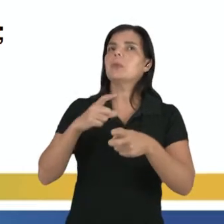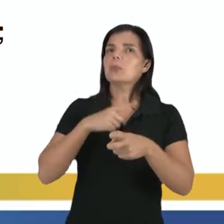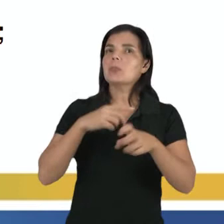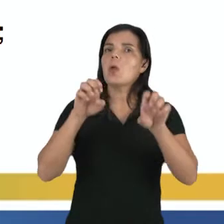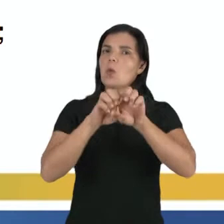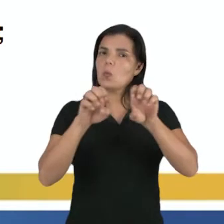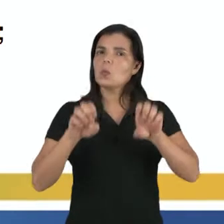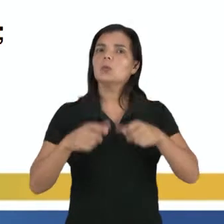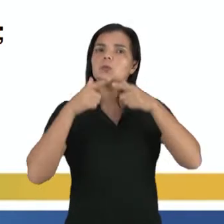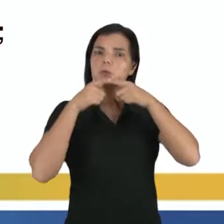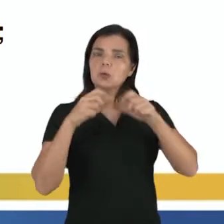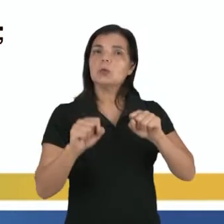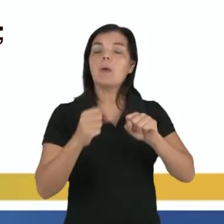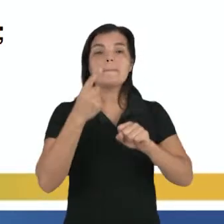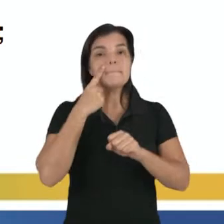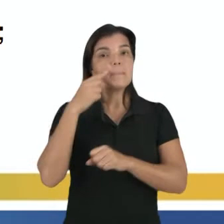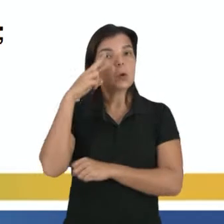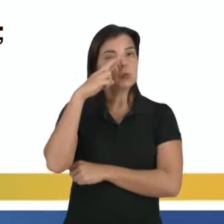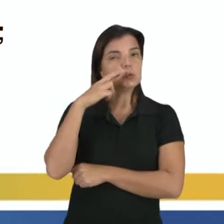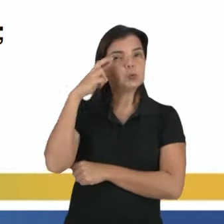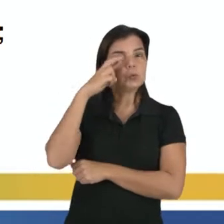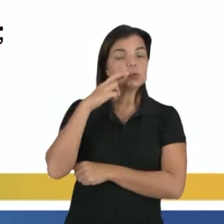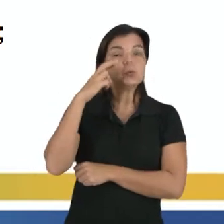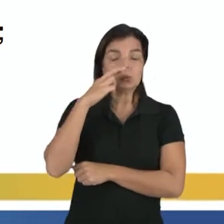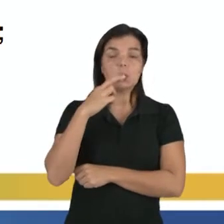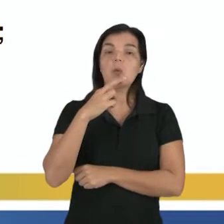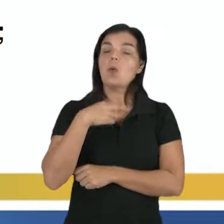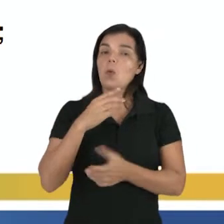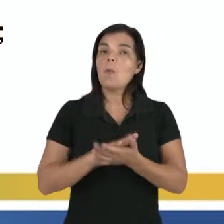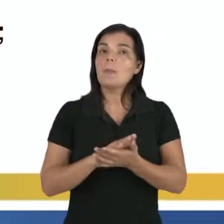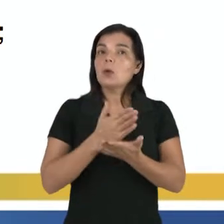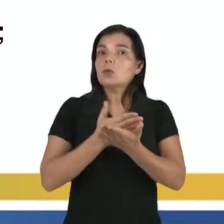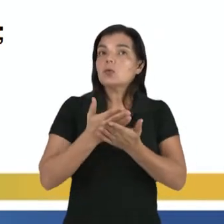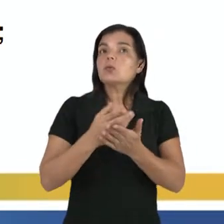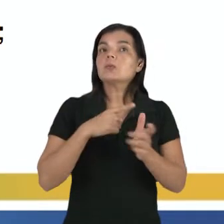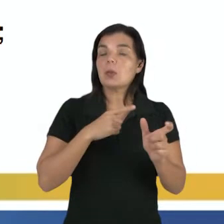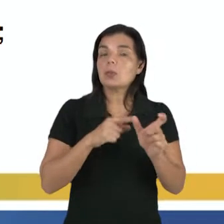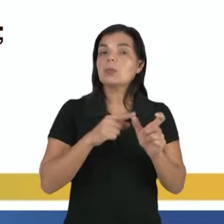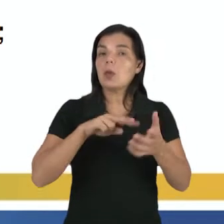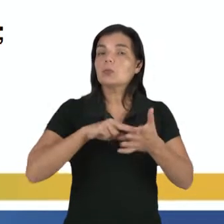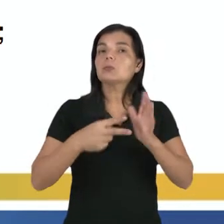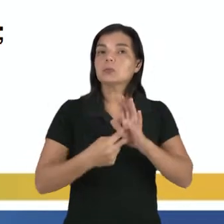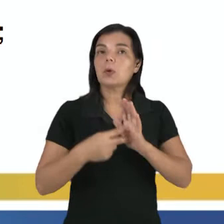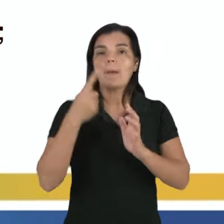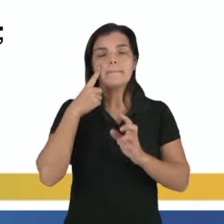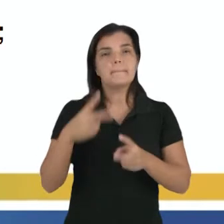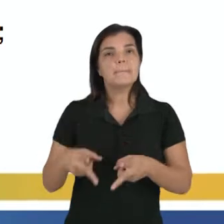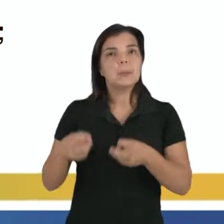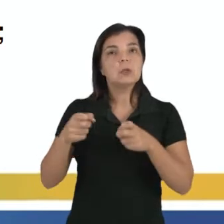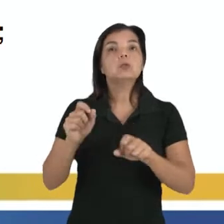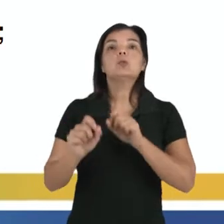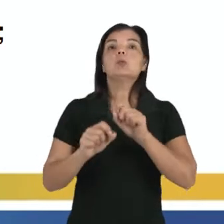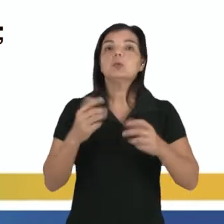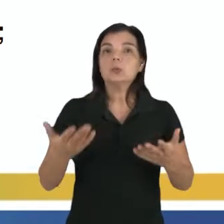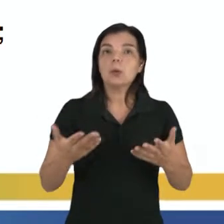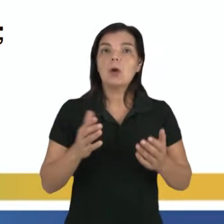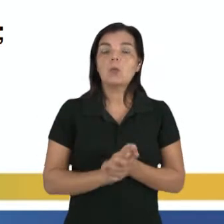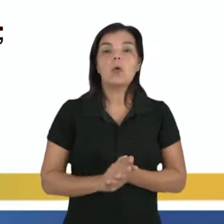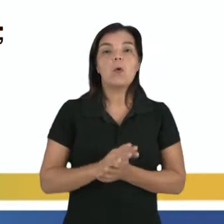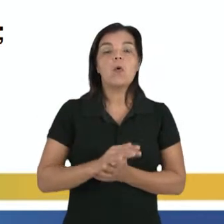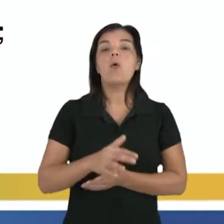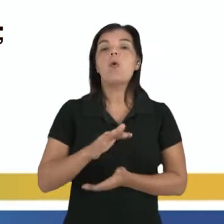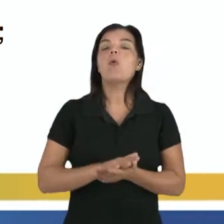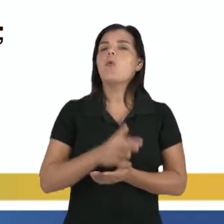estrutura linguística que deve ser observada para que os enunciados tenham sentido. Essa percepção fizeram com que o